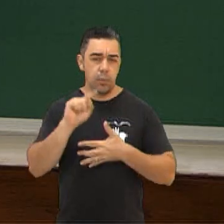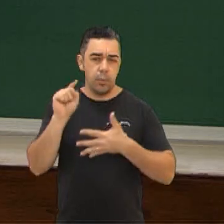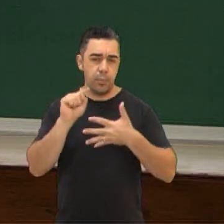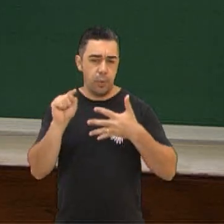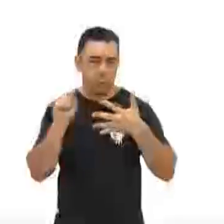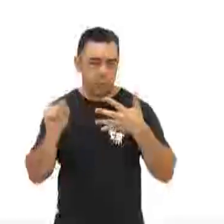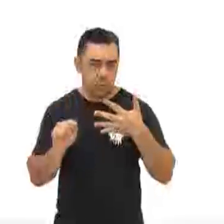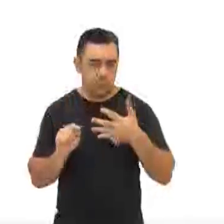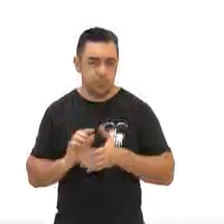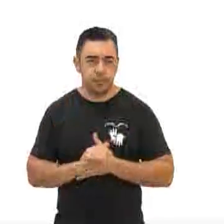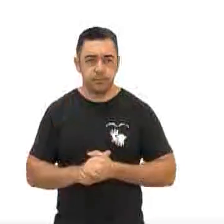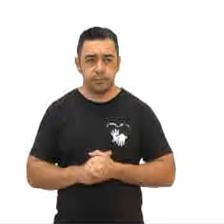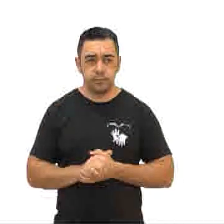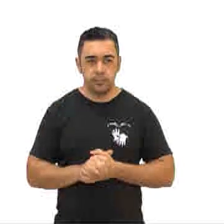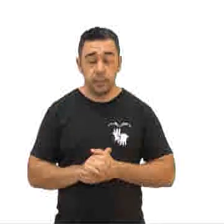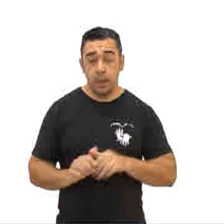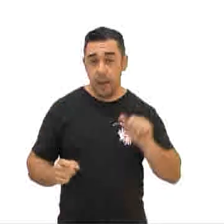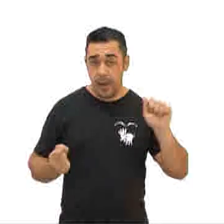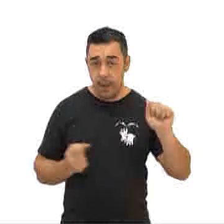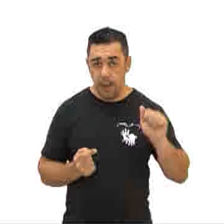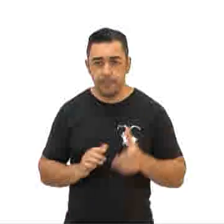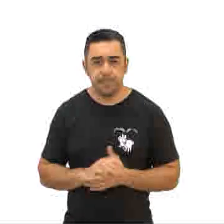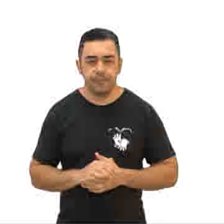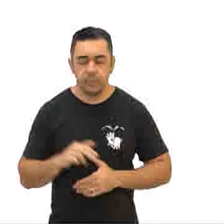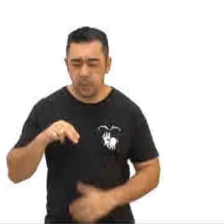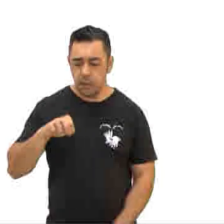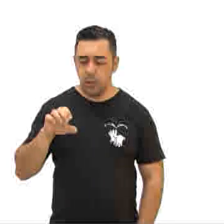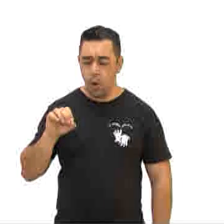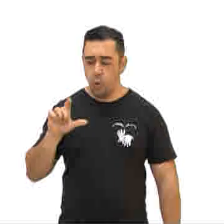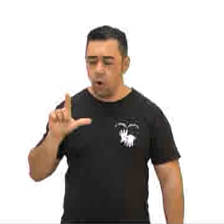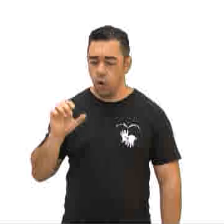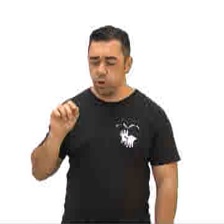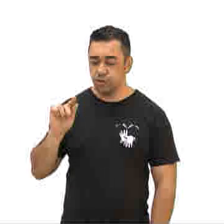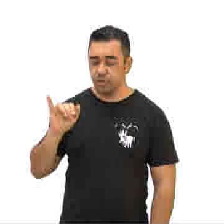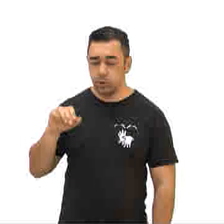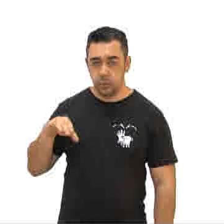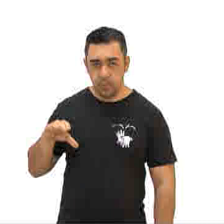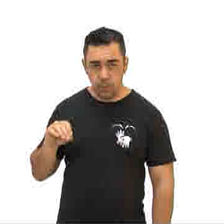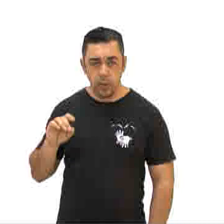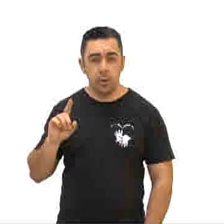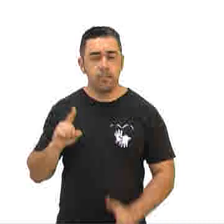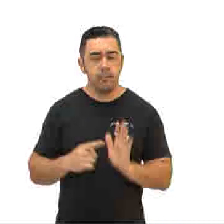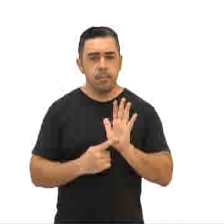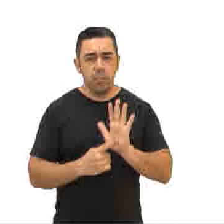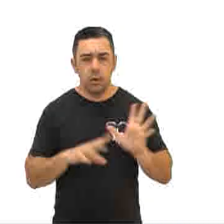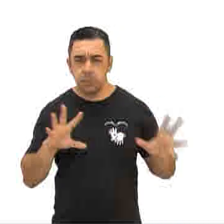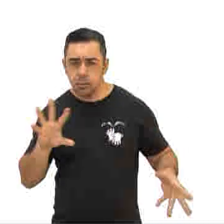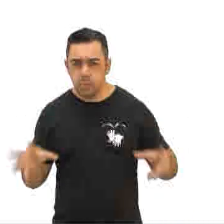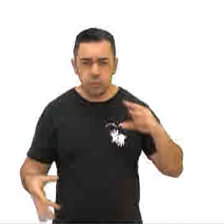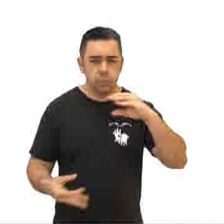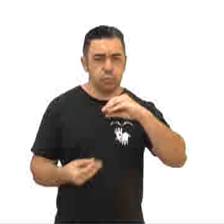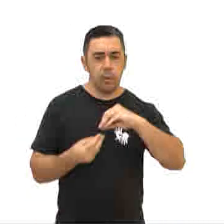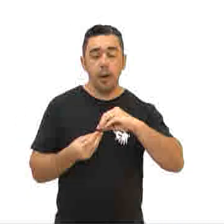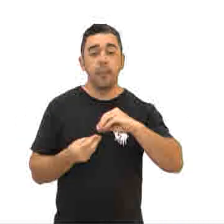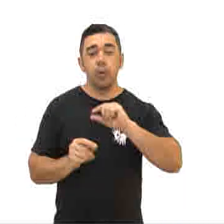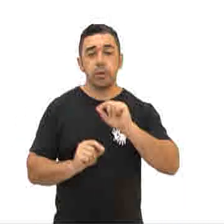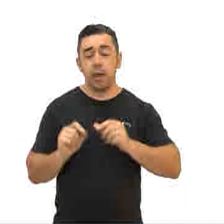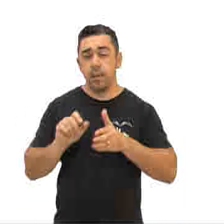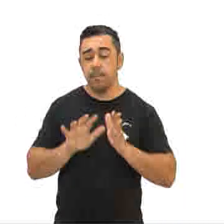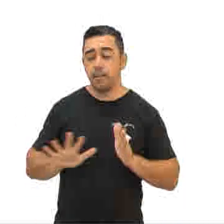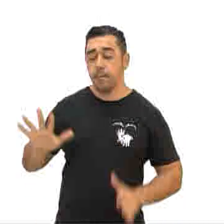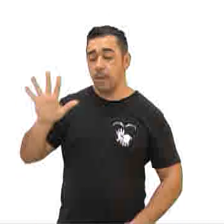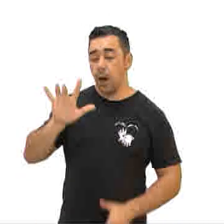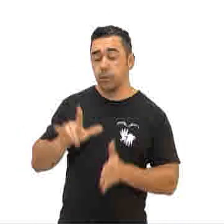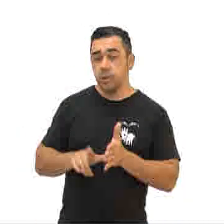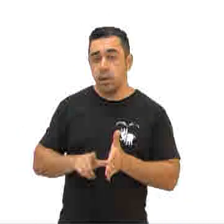leitura? Pois bem, letra A. O neologismo sintetiza as imagens que o